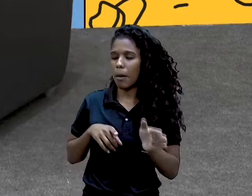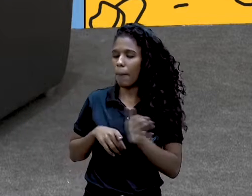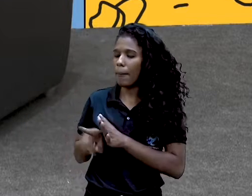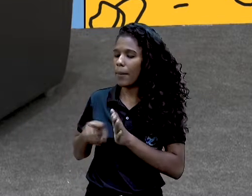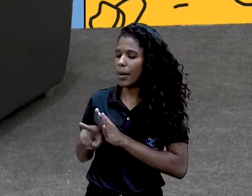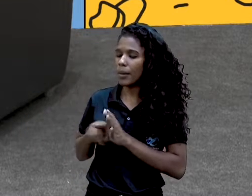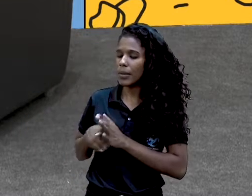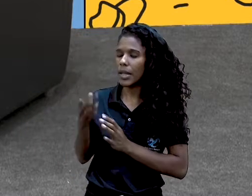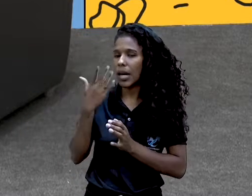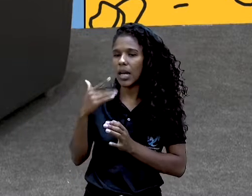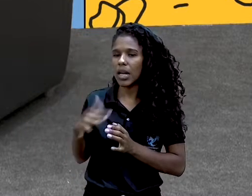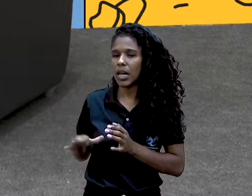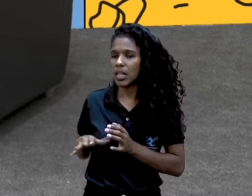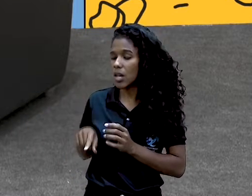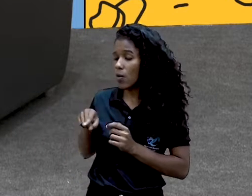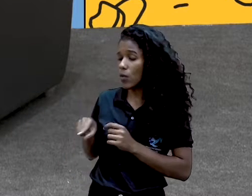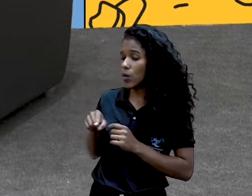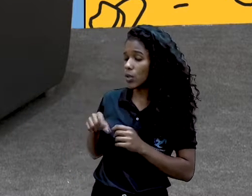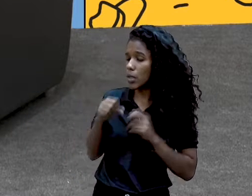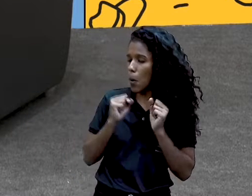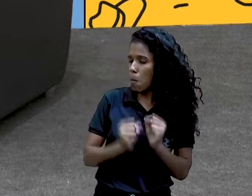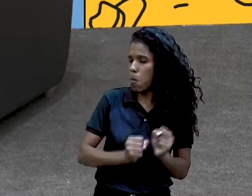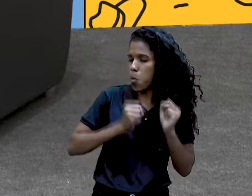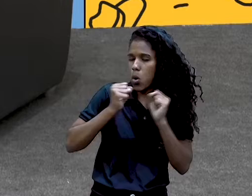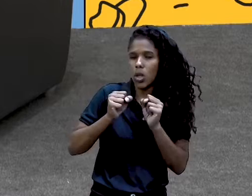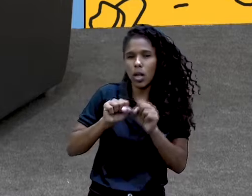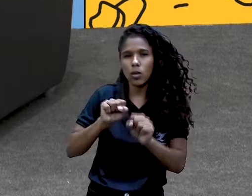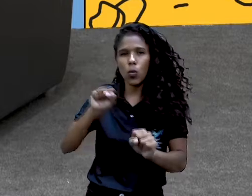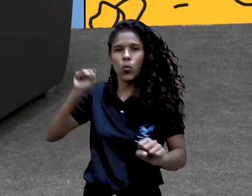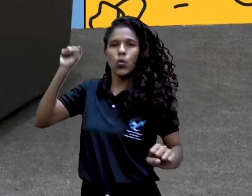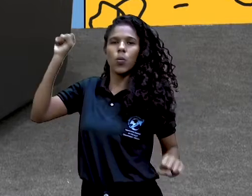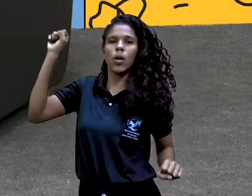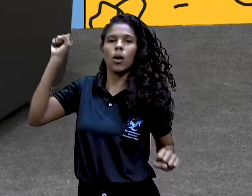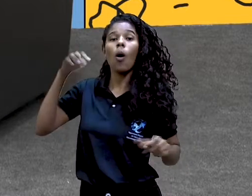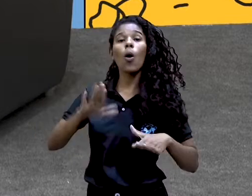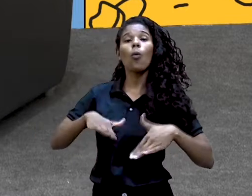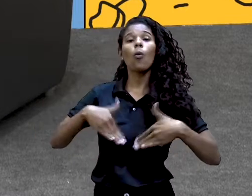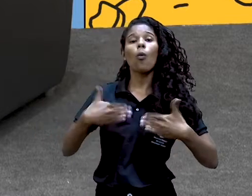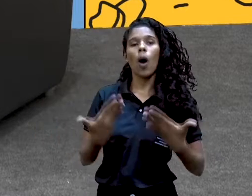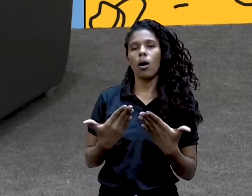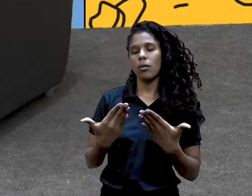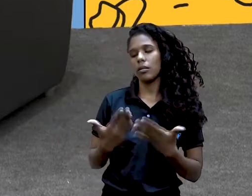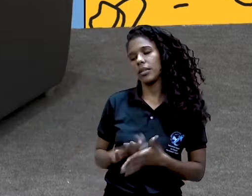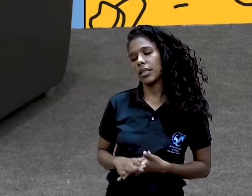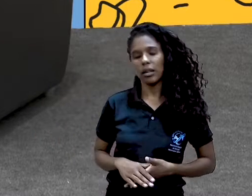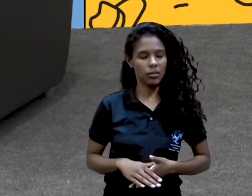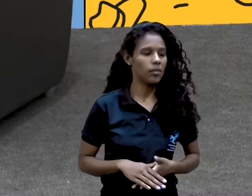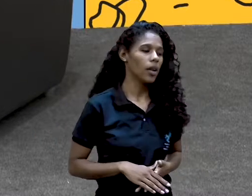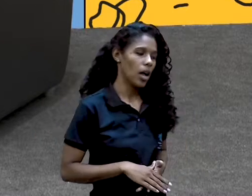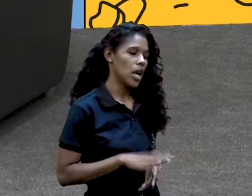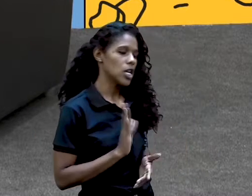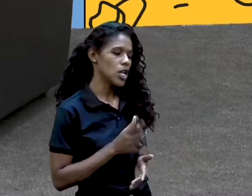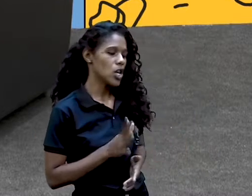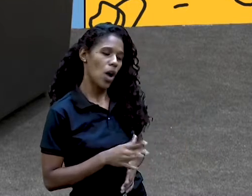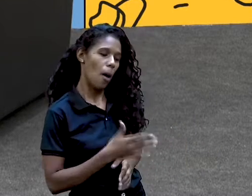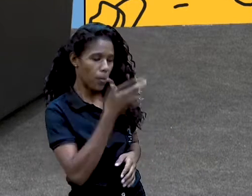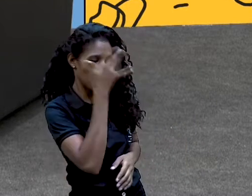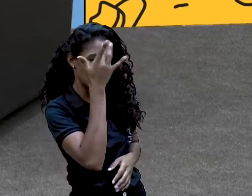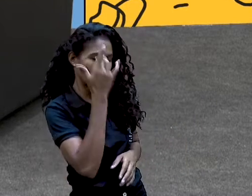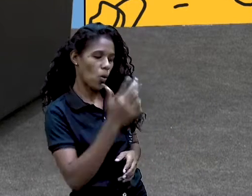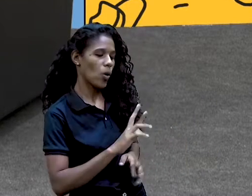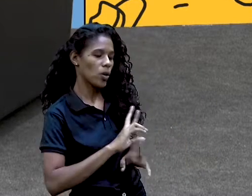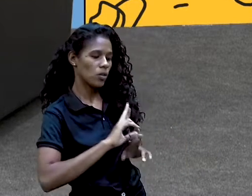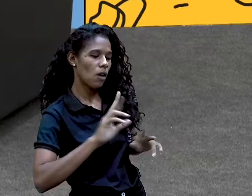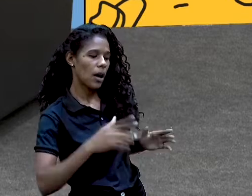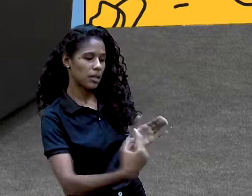já fez essa pergunta para mim, eu Não nunca é, soube Sofia? responder. Então, mas às vezes a criança tem o poder, por exemplo, de transformar